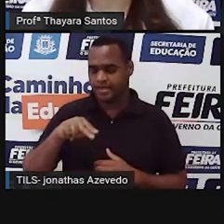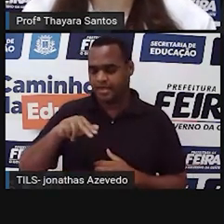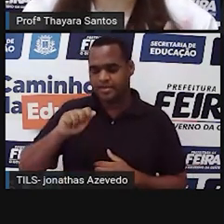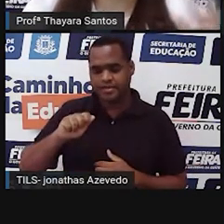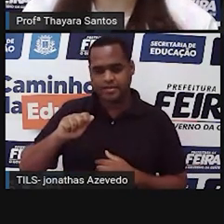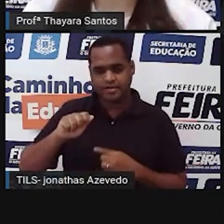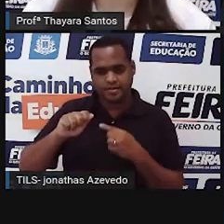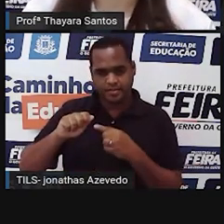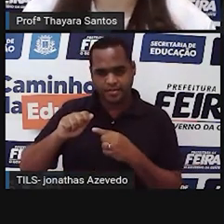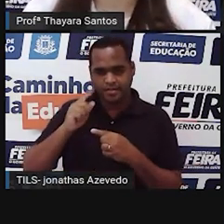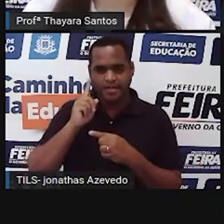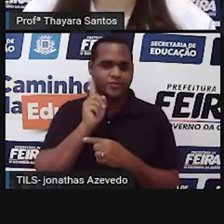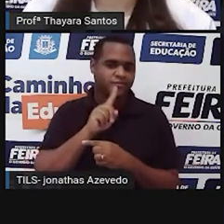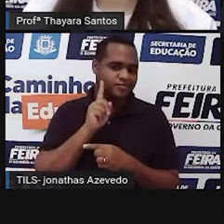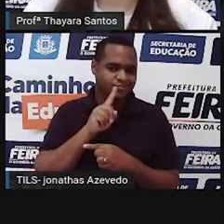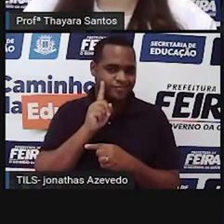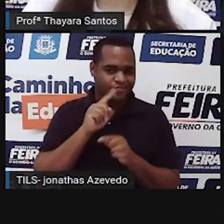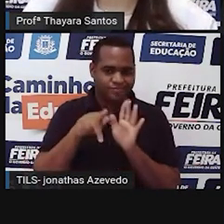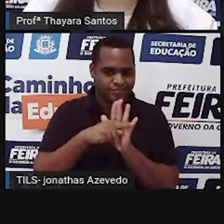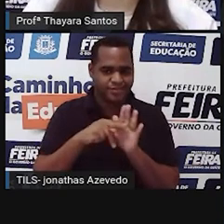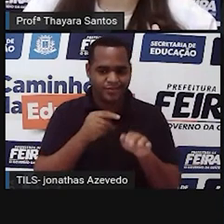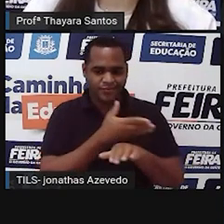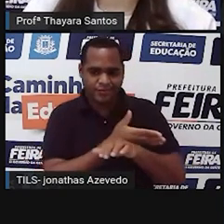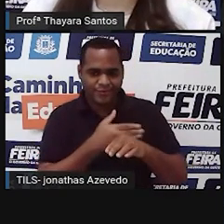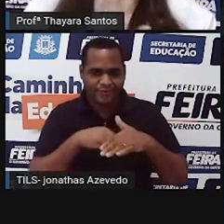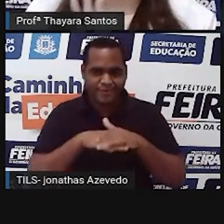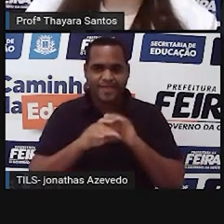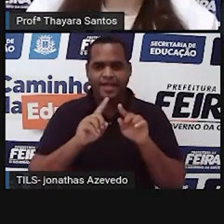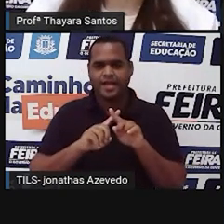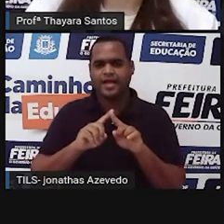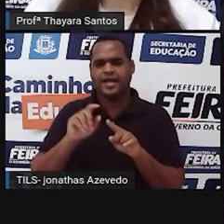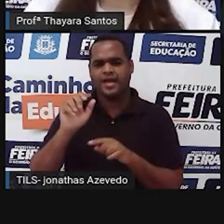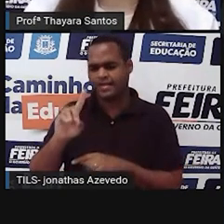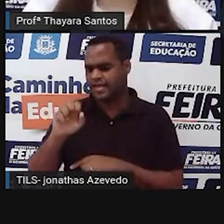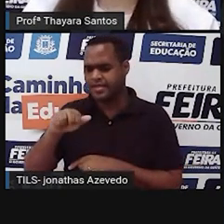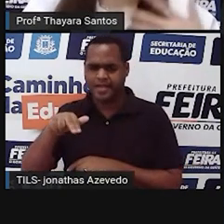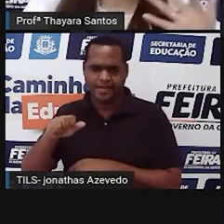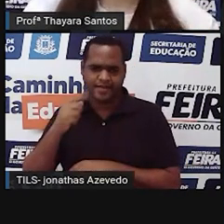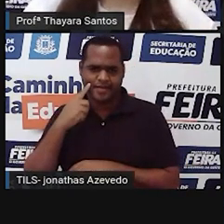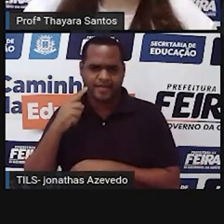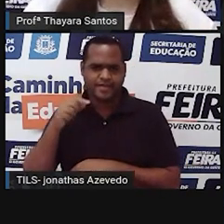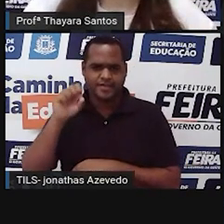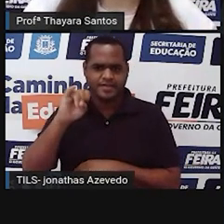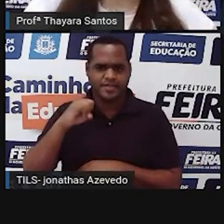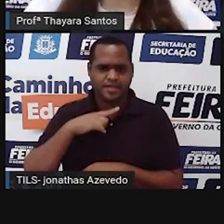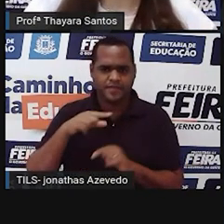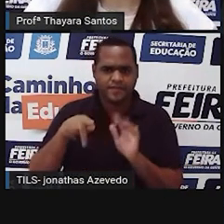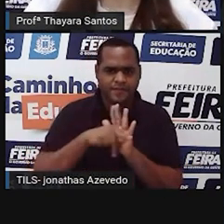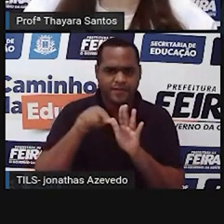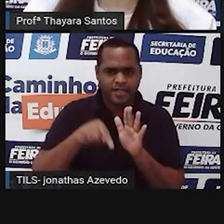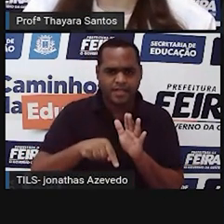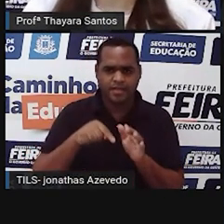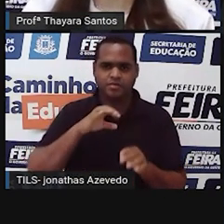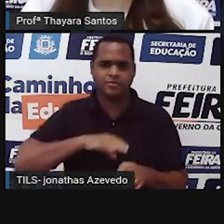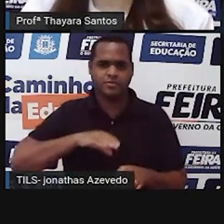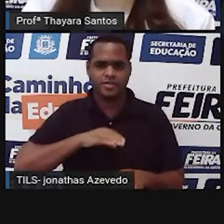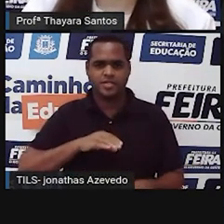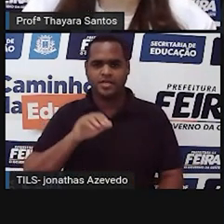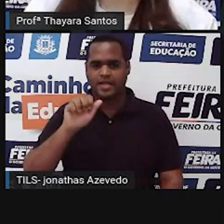lá nos Estados Unidos eles falam desoxirribonucleico ácido. Se fosse a sigla em português,